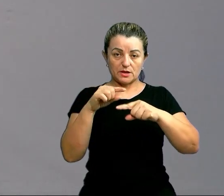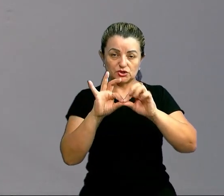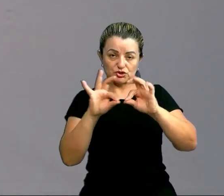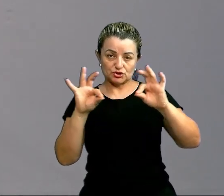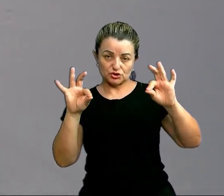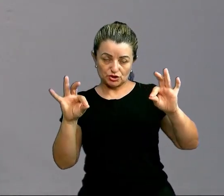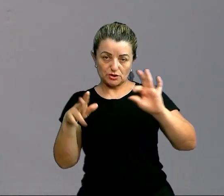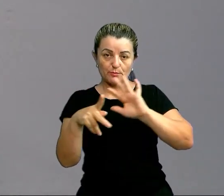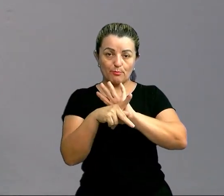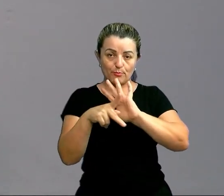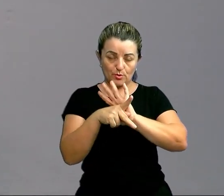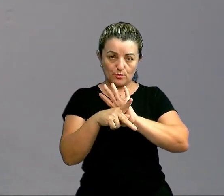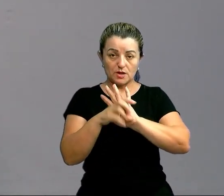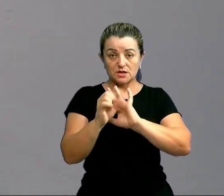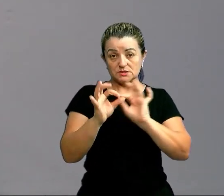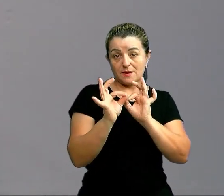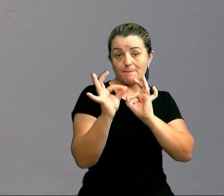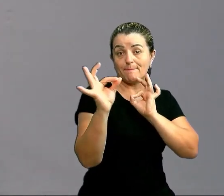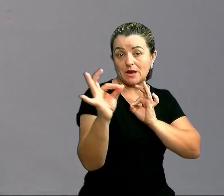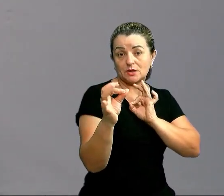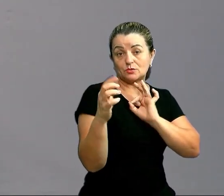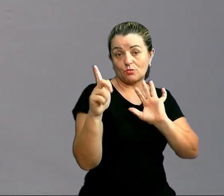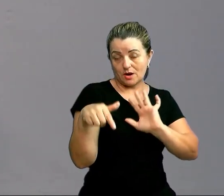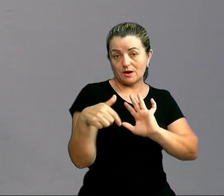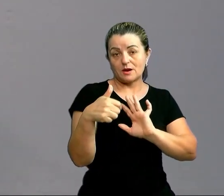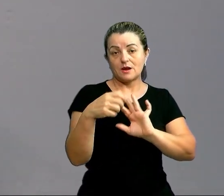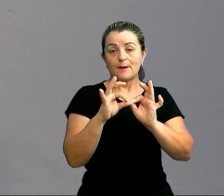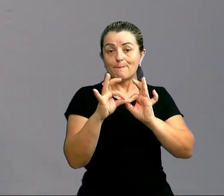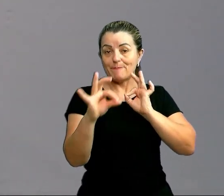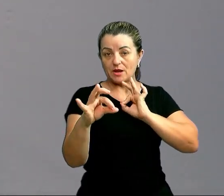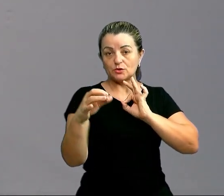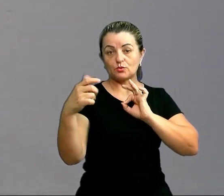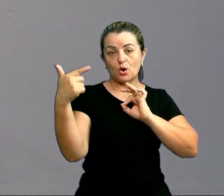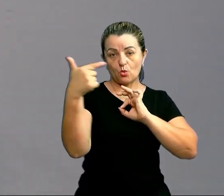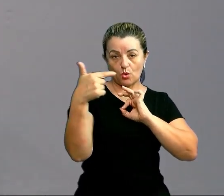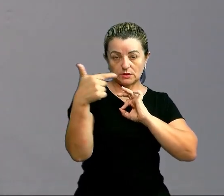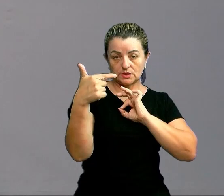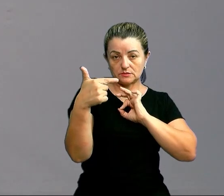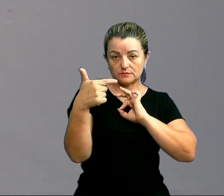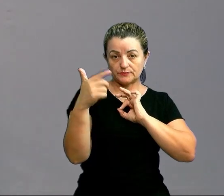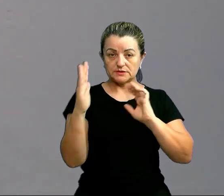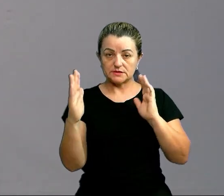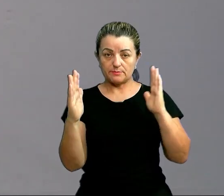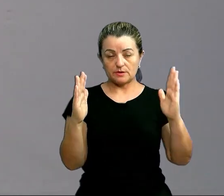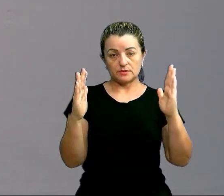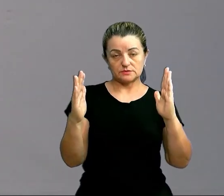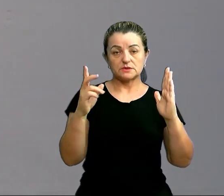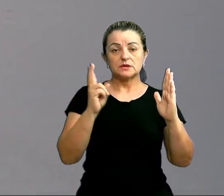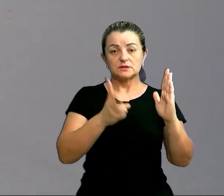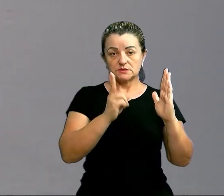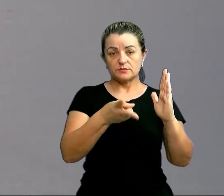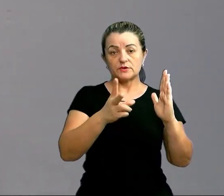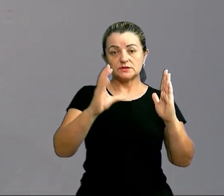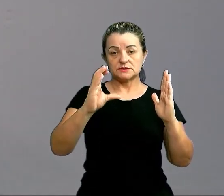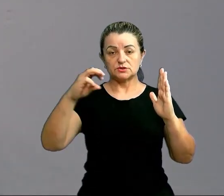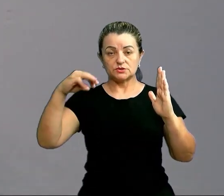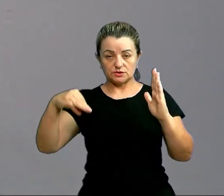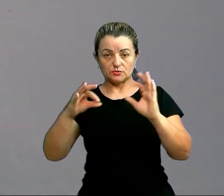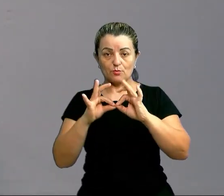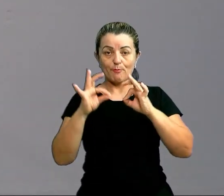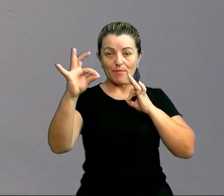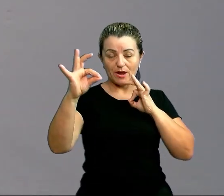quadrado. Se é em metro, metro quadrado, ok? Perímetro é só somar os lados. Sempre vai ter centímetro, metro, quilômetro